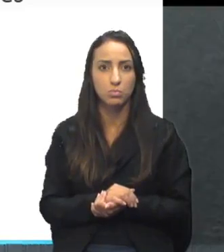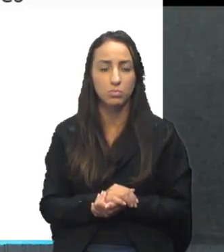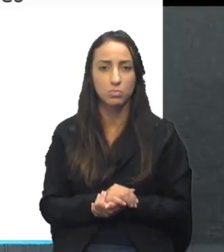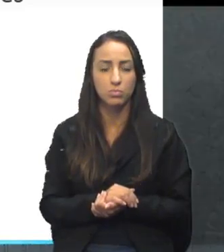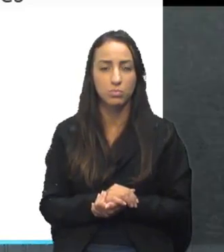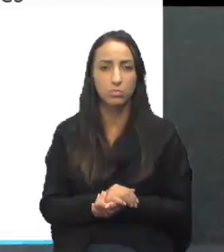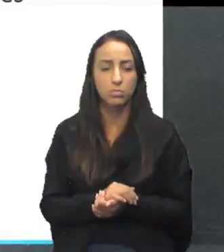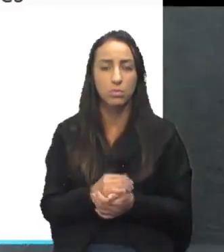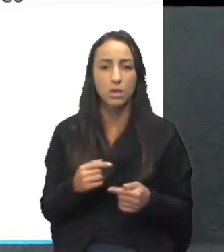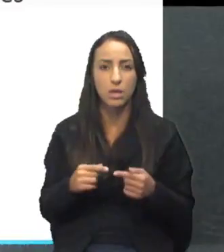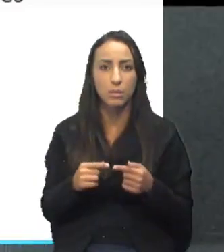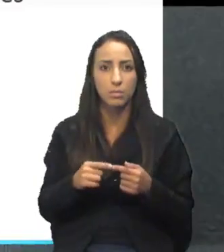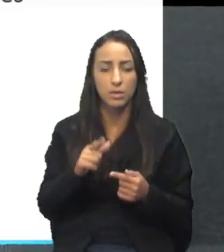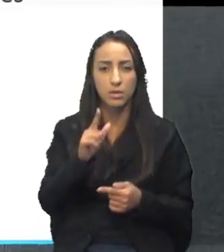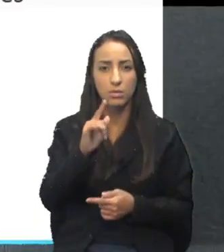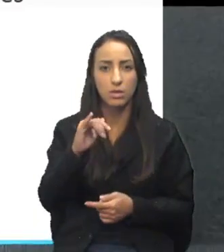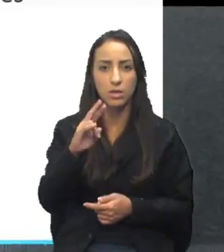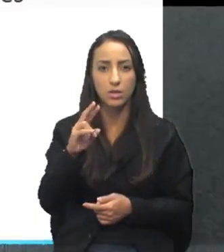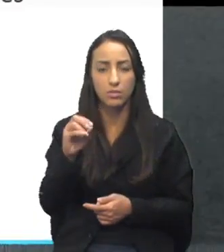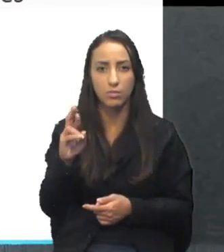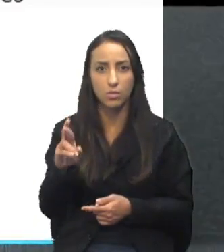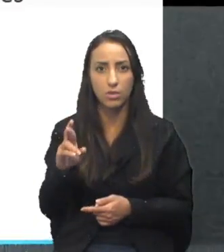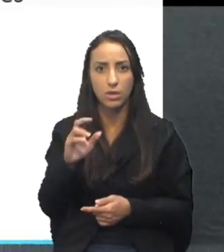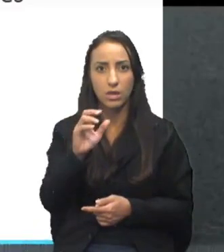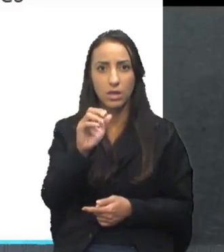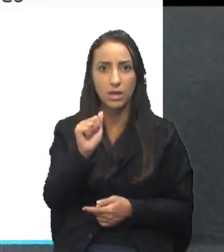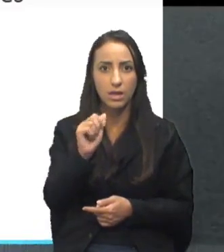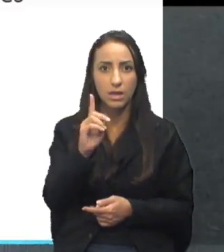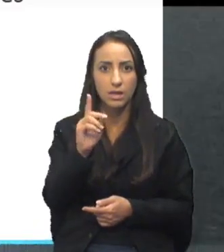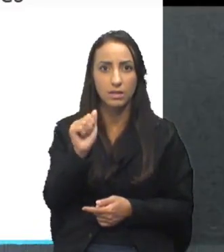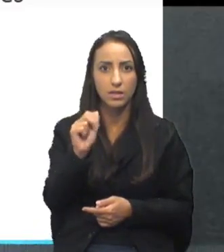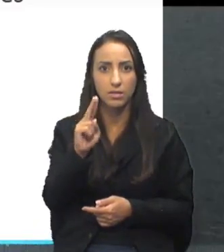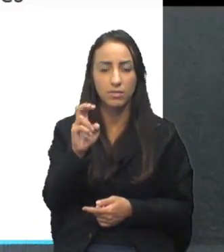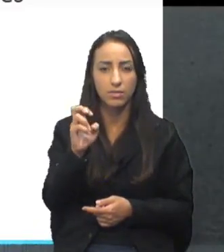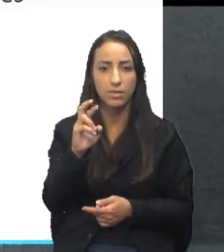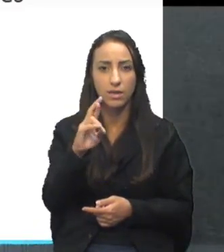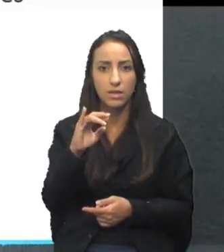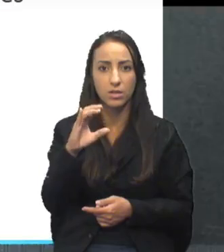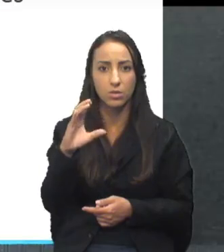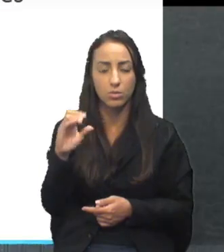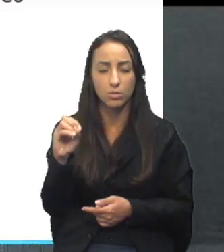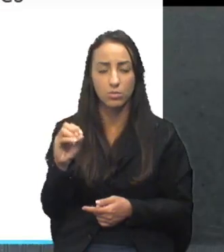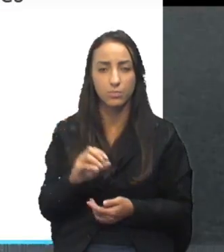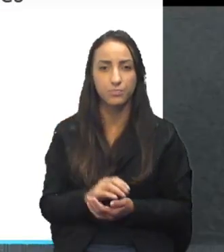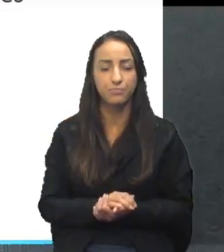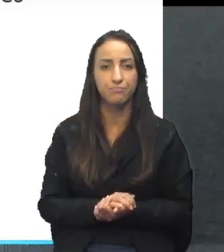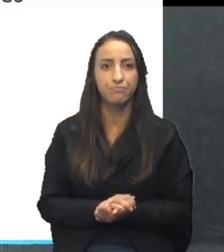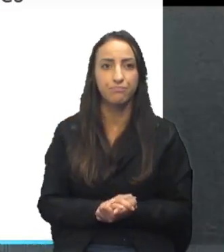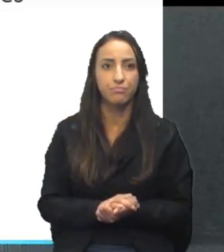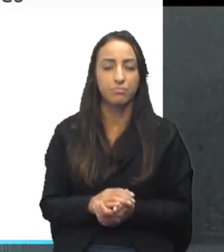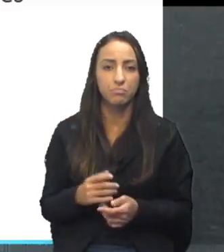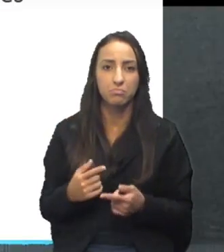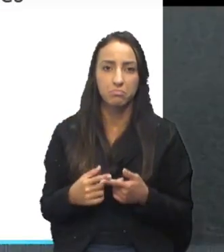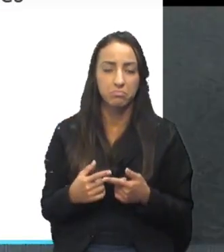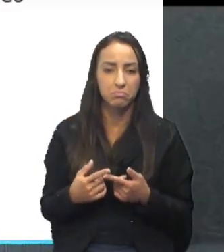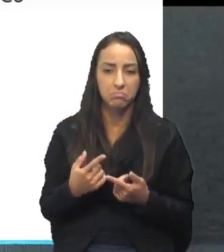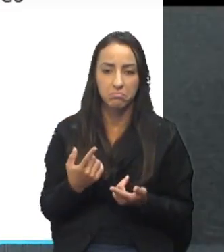cadavérico, por conta da questão da coagulação sanguínea,